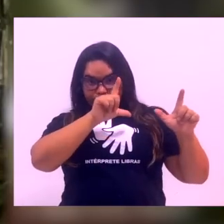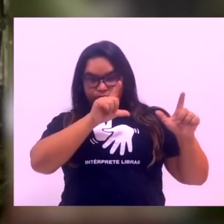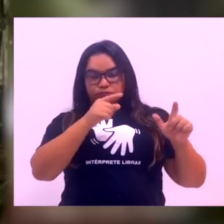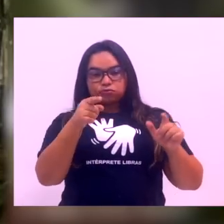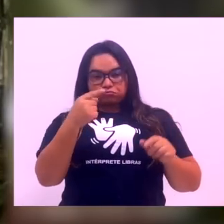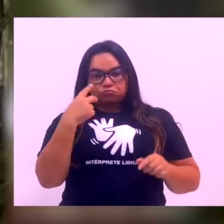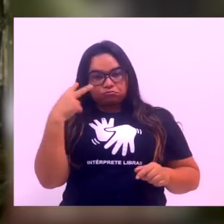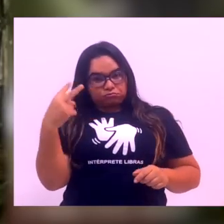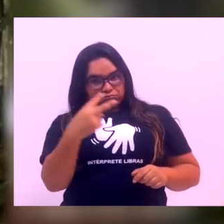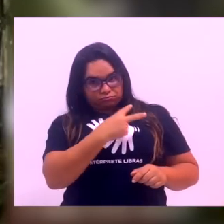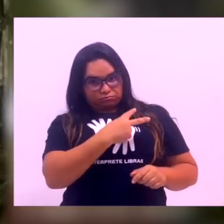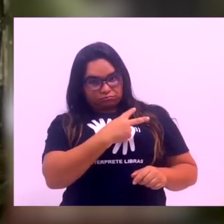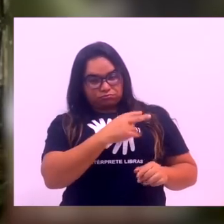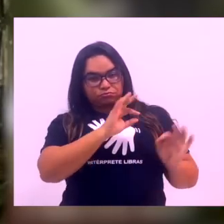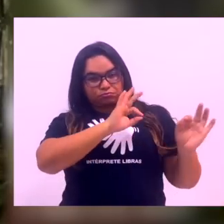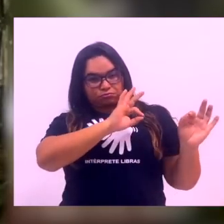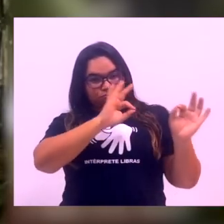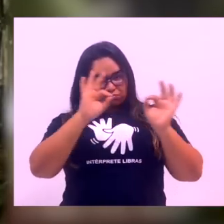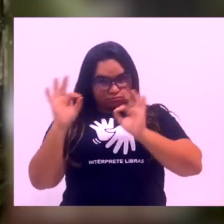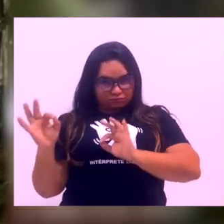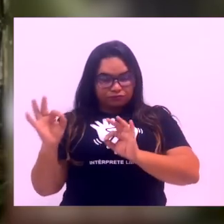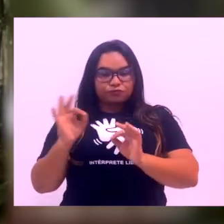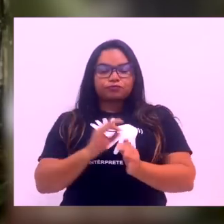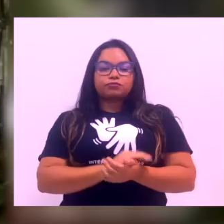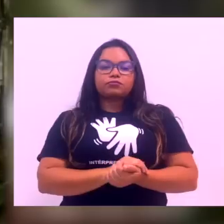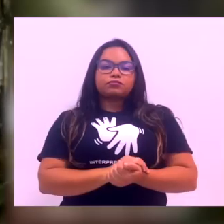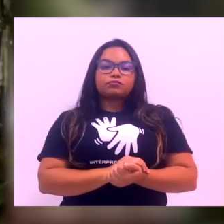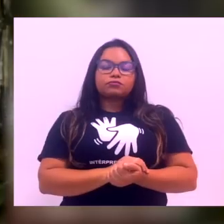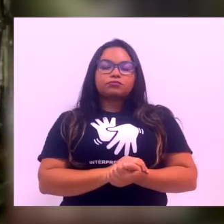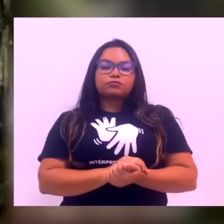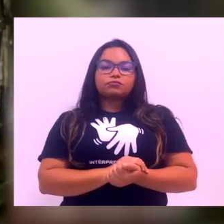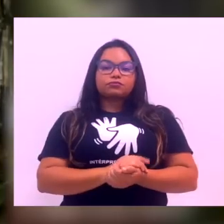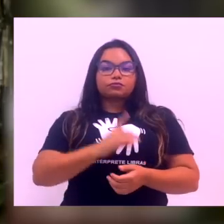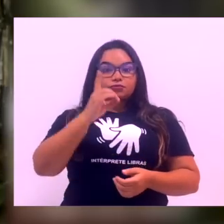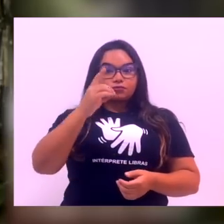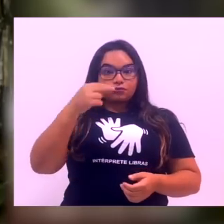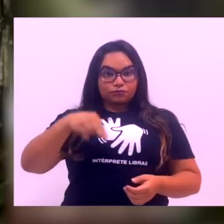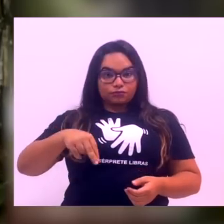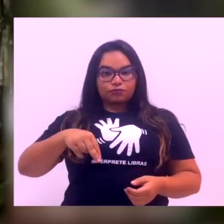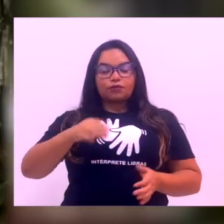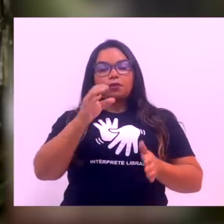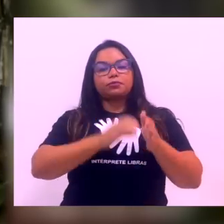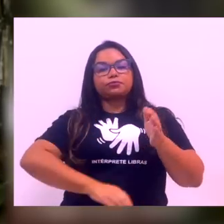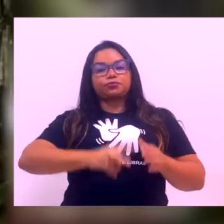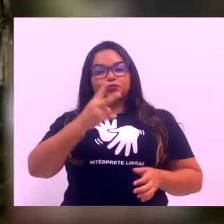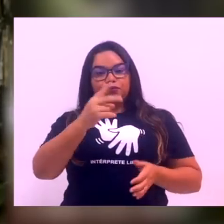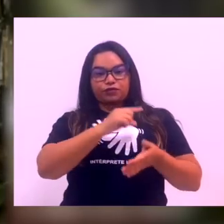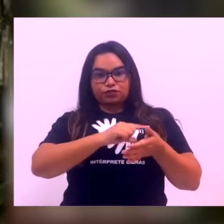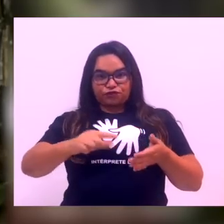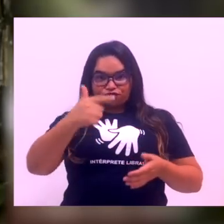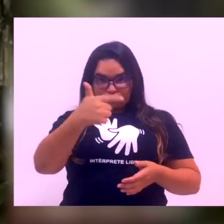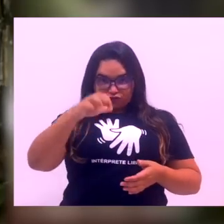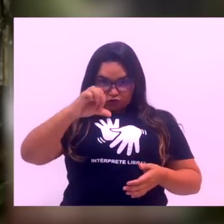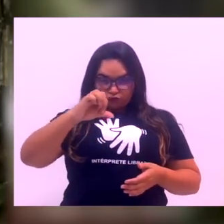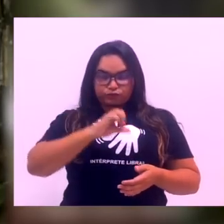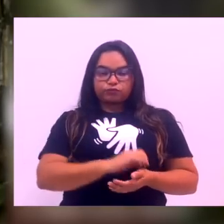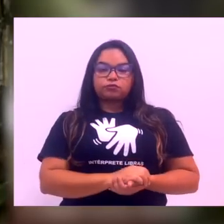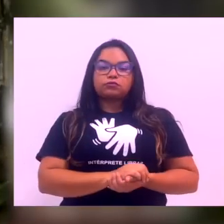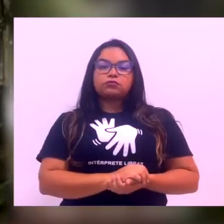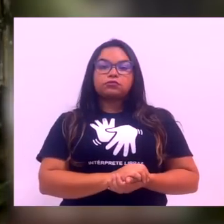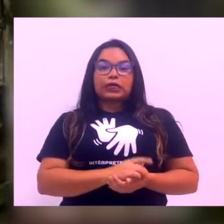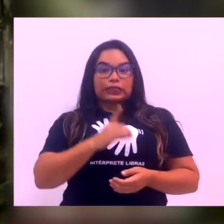ficará surpreso. Eu vou colocar na tela, um depois do outro, para você, à medida que